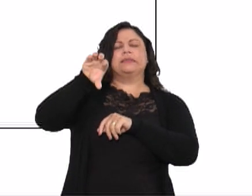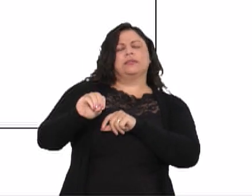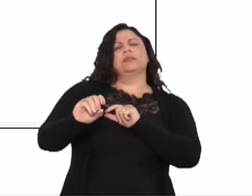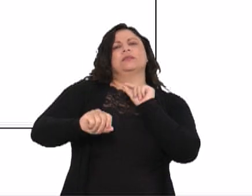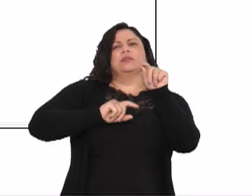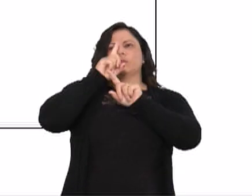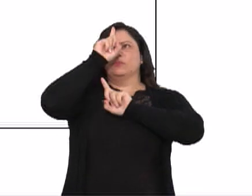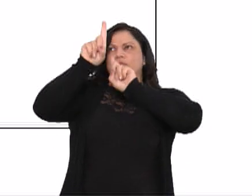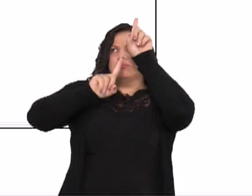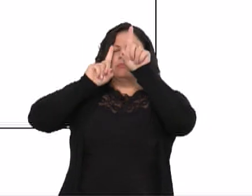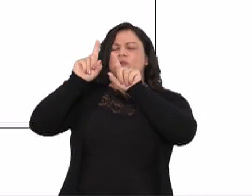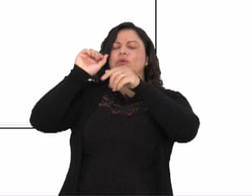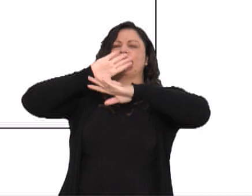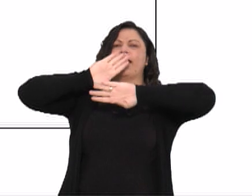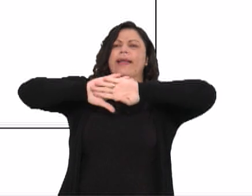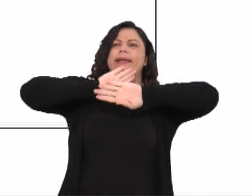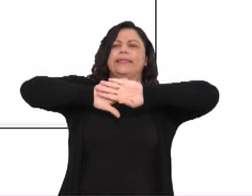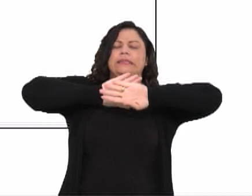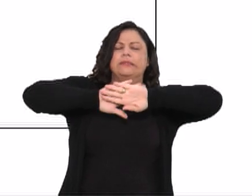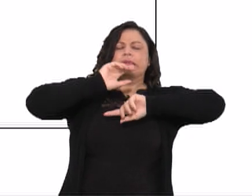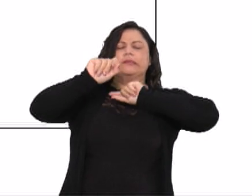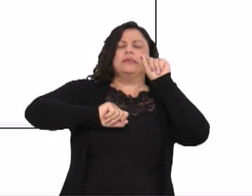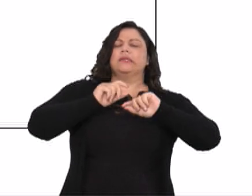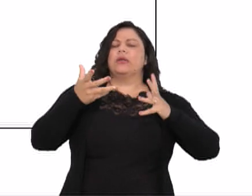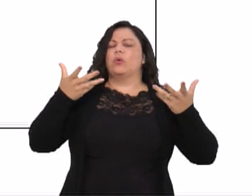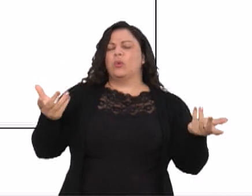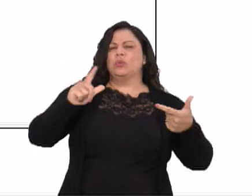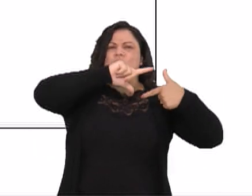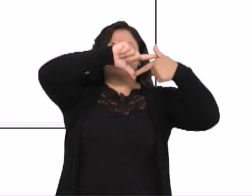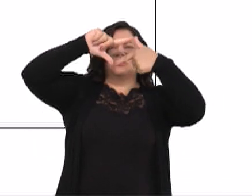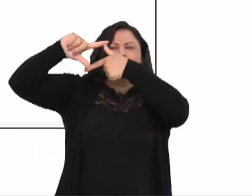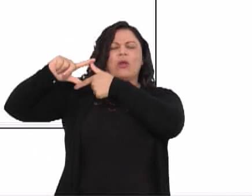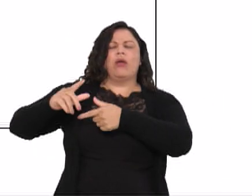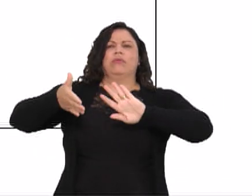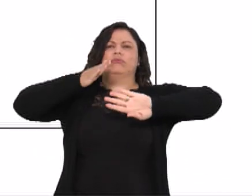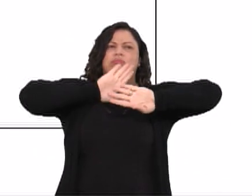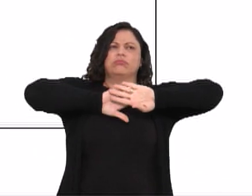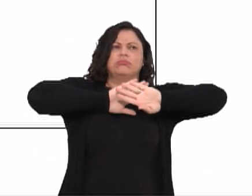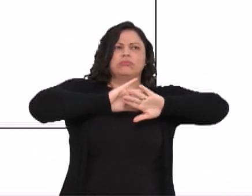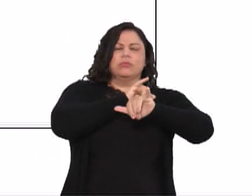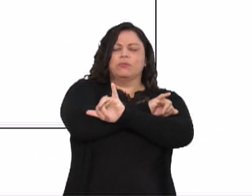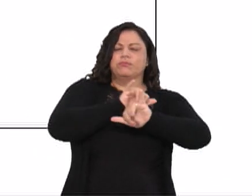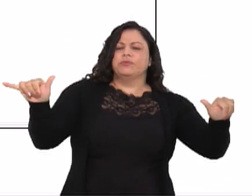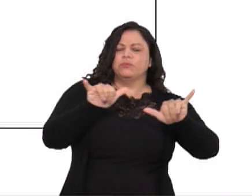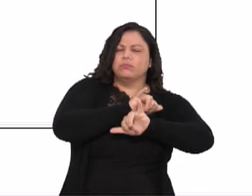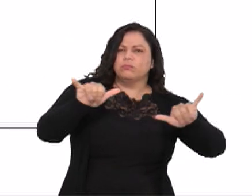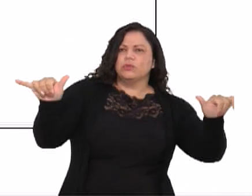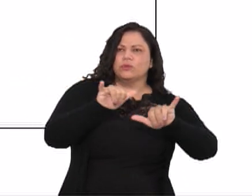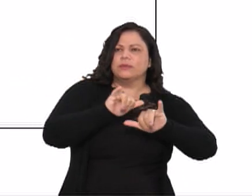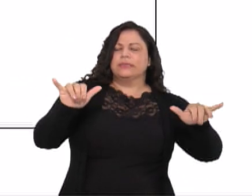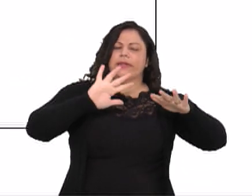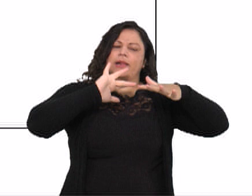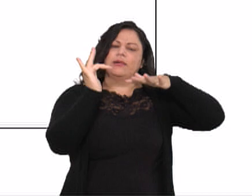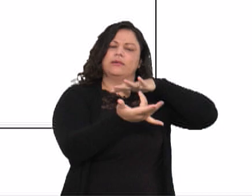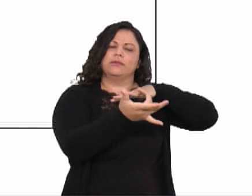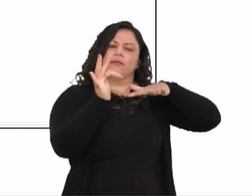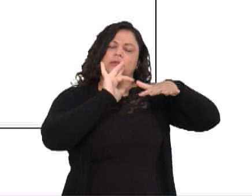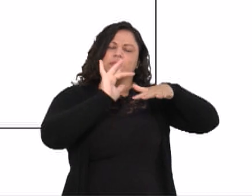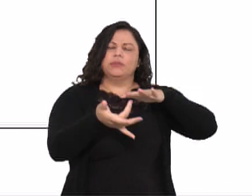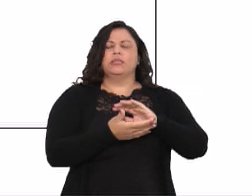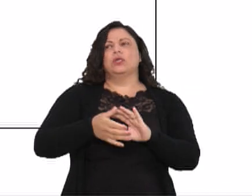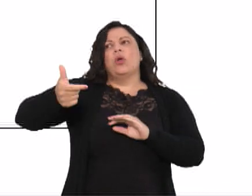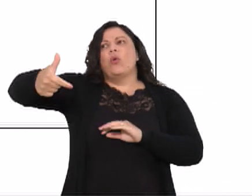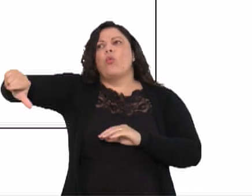histórias em quadrinho e ideologia, publicidade e mídia, outros teóricos da